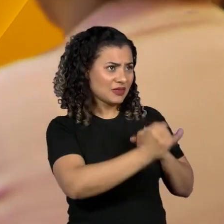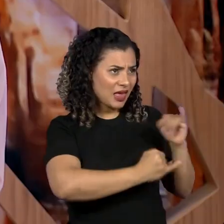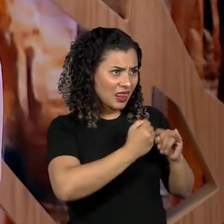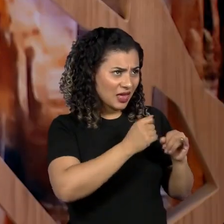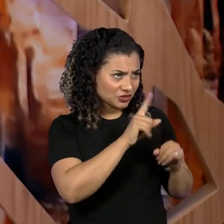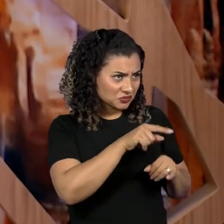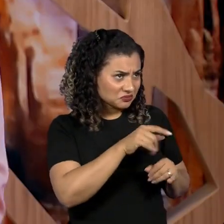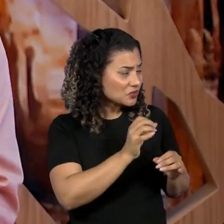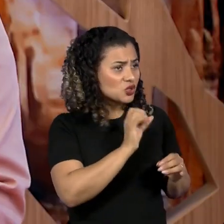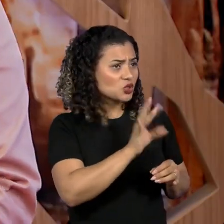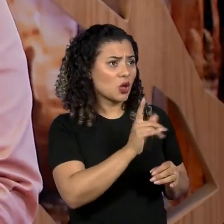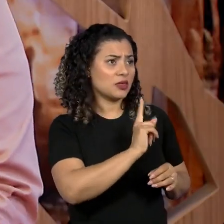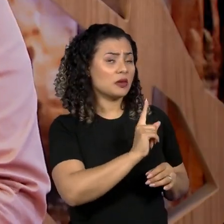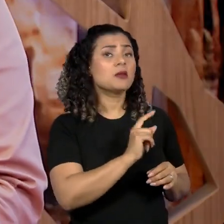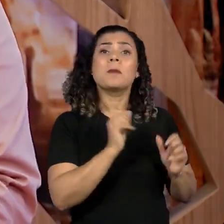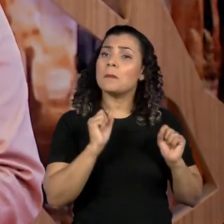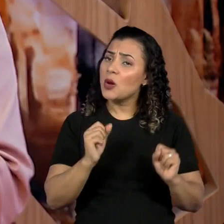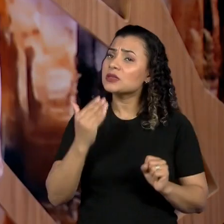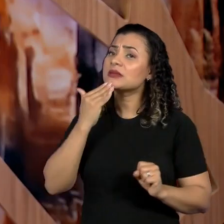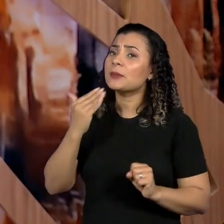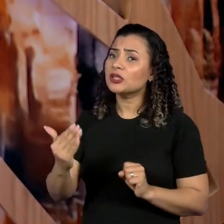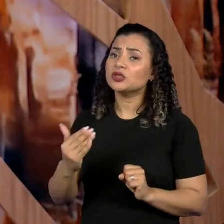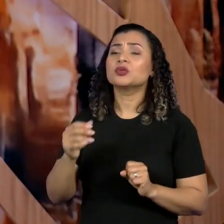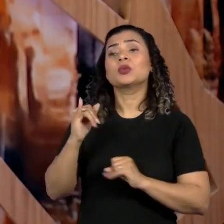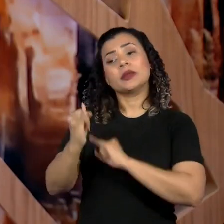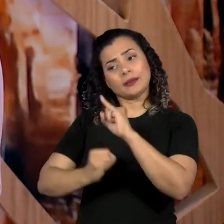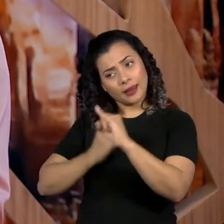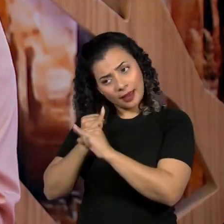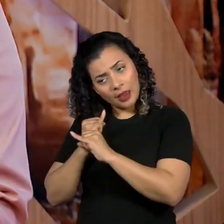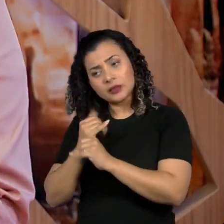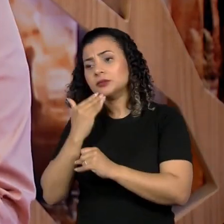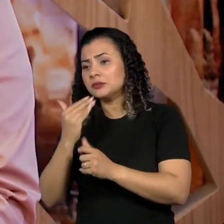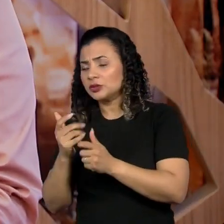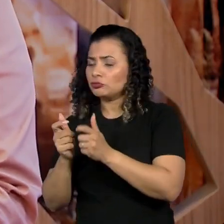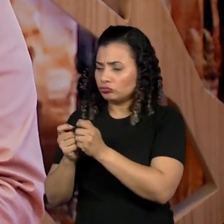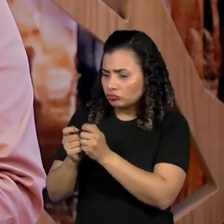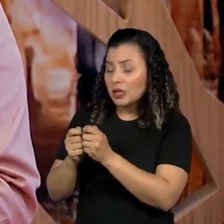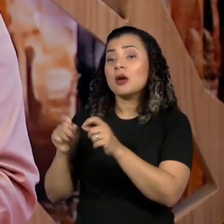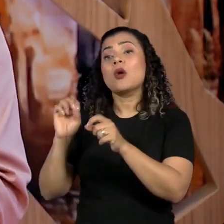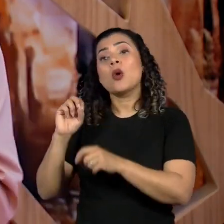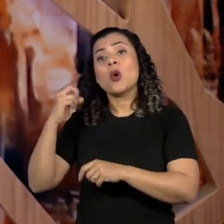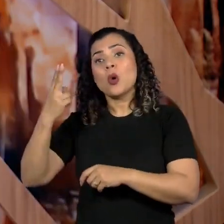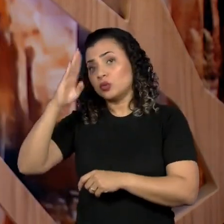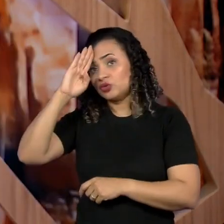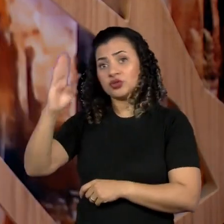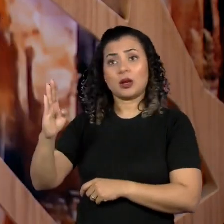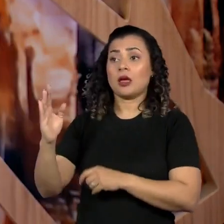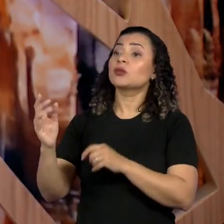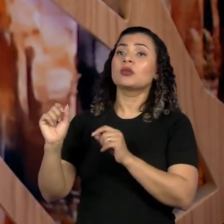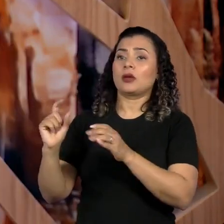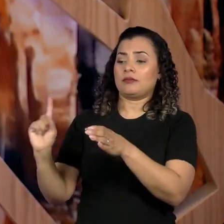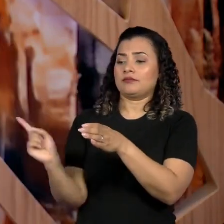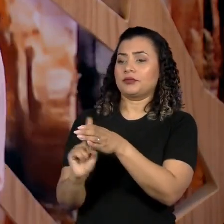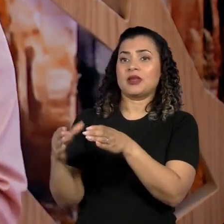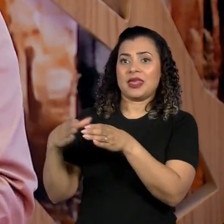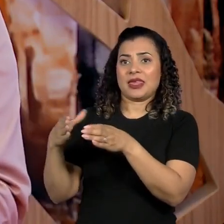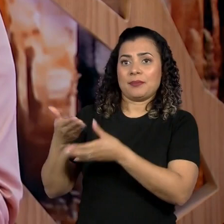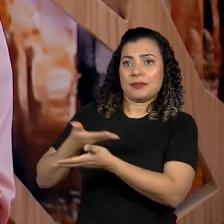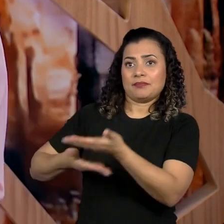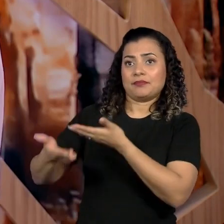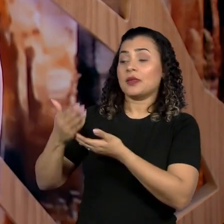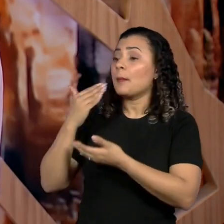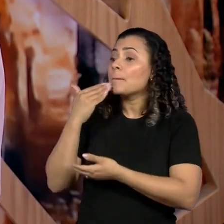isso? Isso, ele pode ser solicitado da forma online e também ser contratado diretamente com a cooperativa que